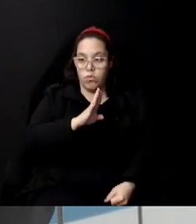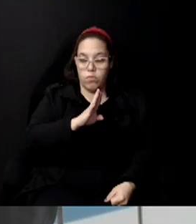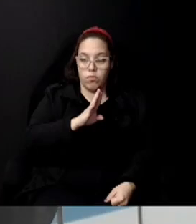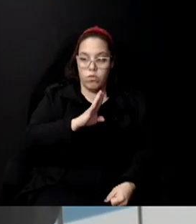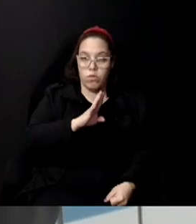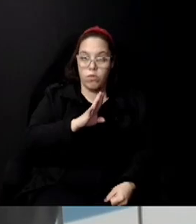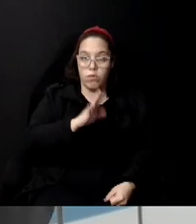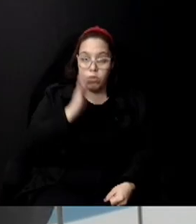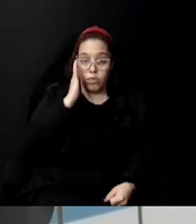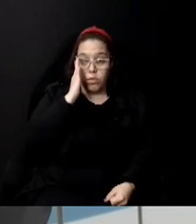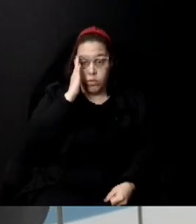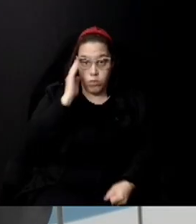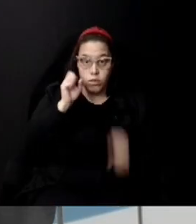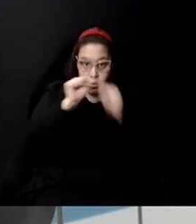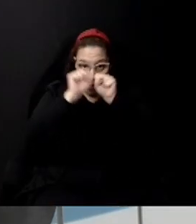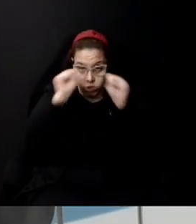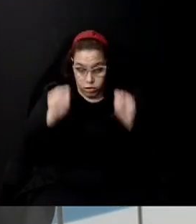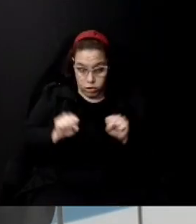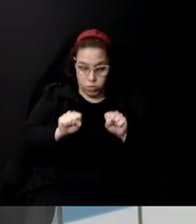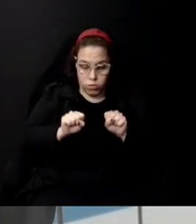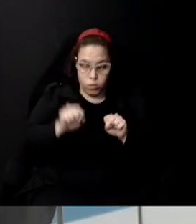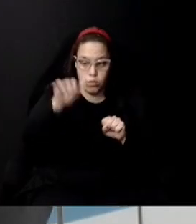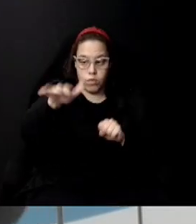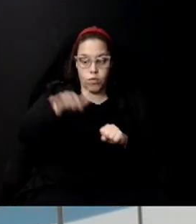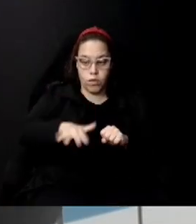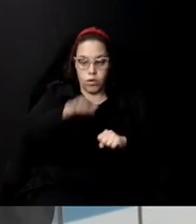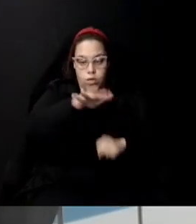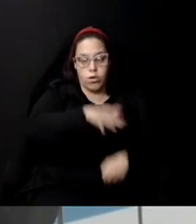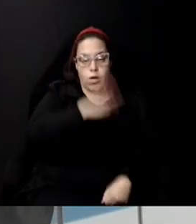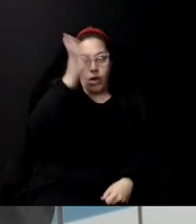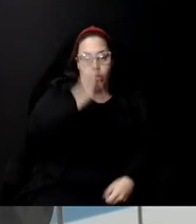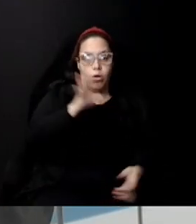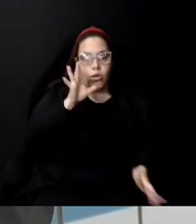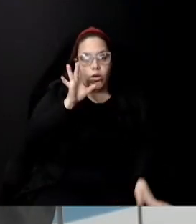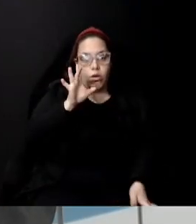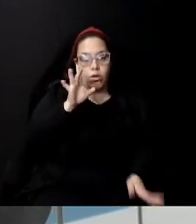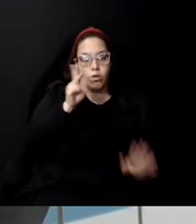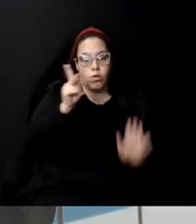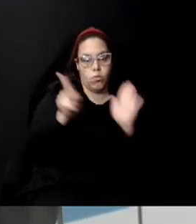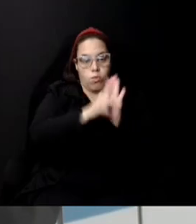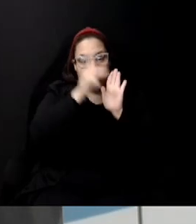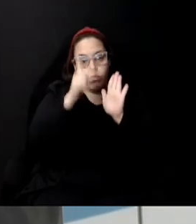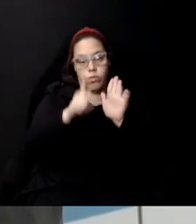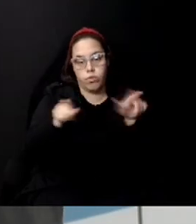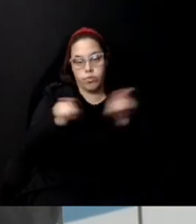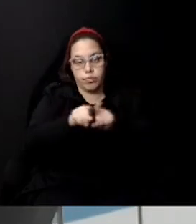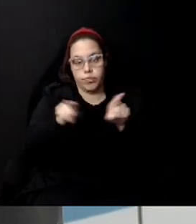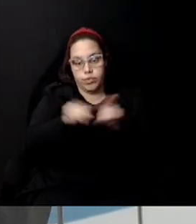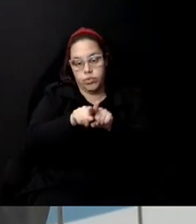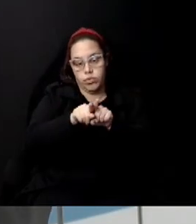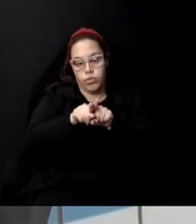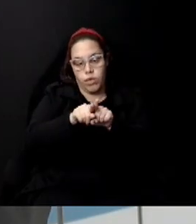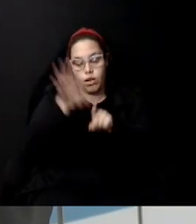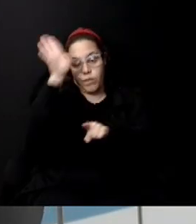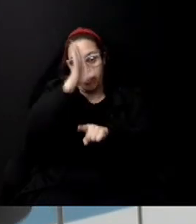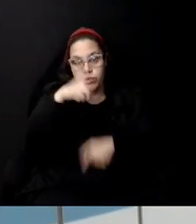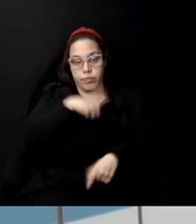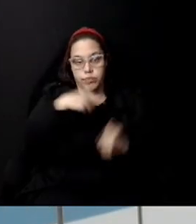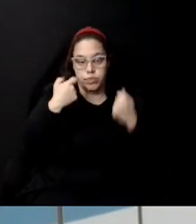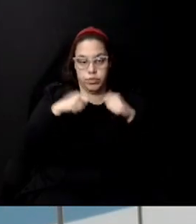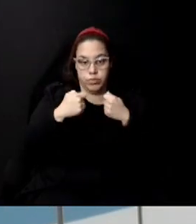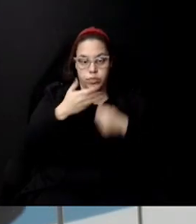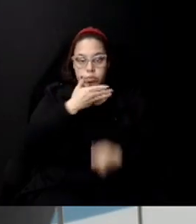esse sistema regional ao qual o Brasil está vinculado indica também o que o Brasil tem que fazer para melhorar as